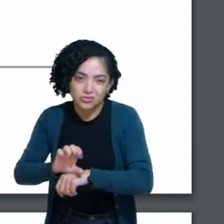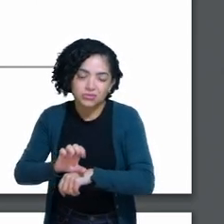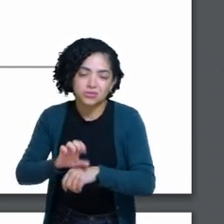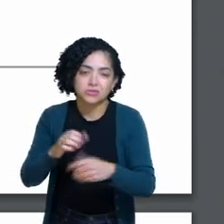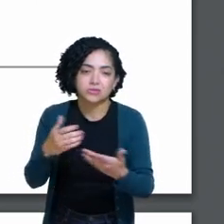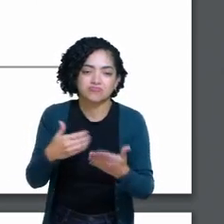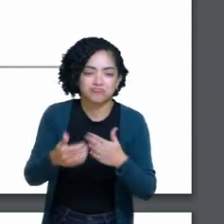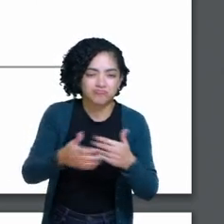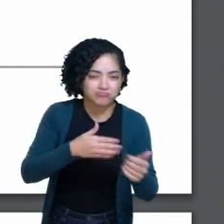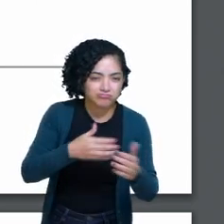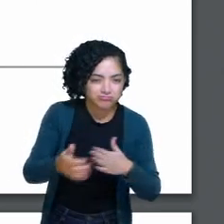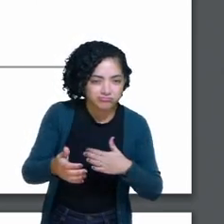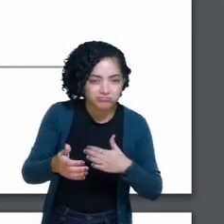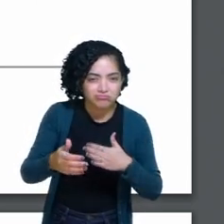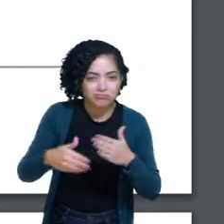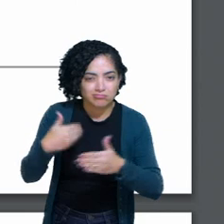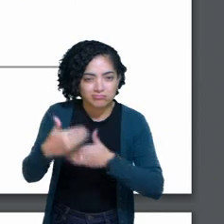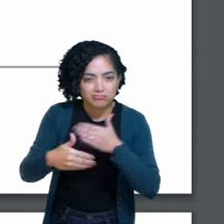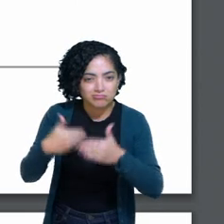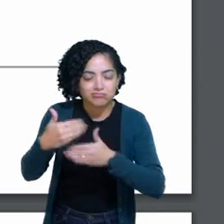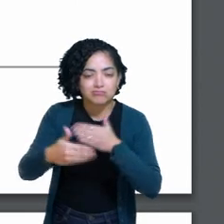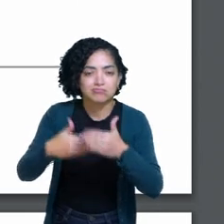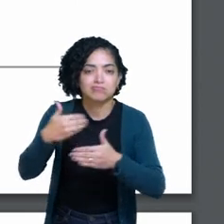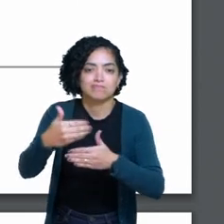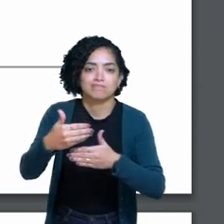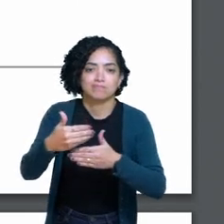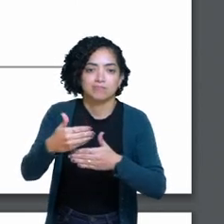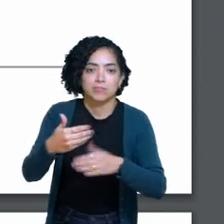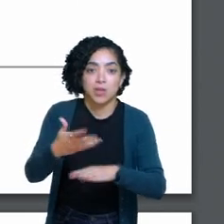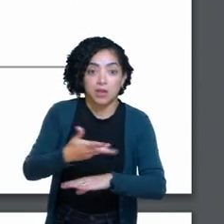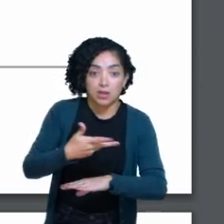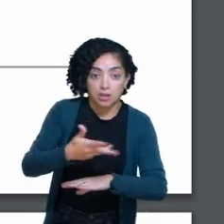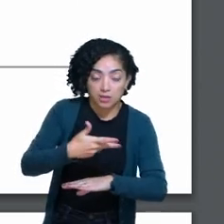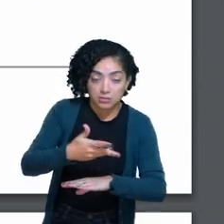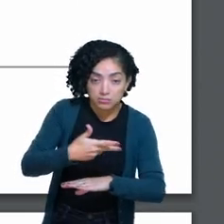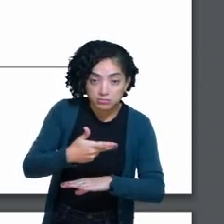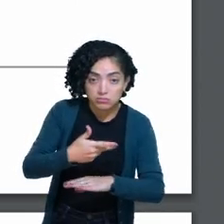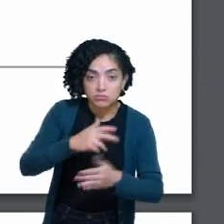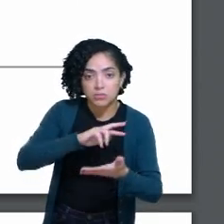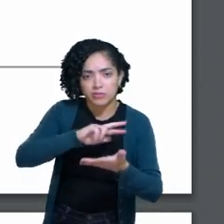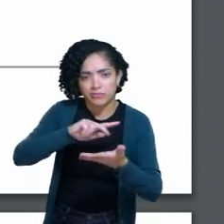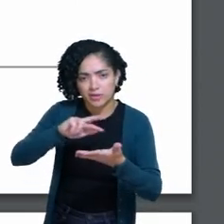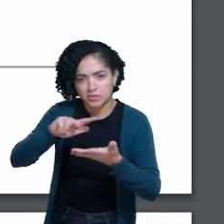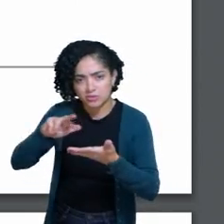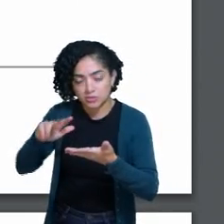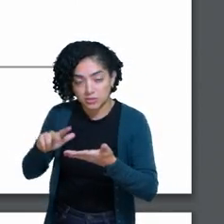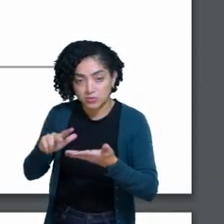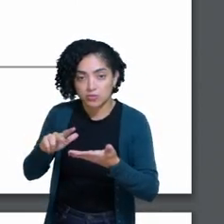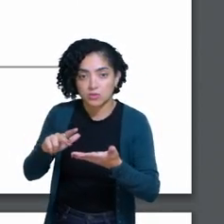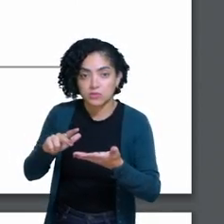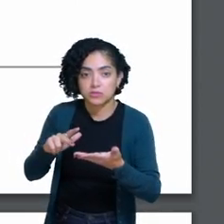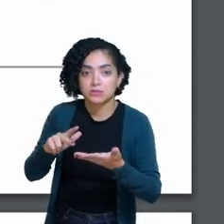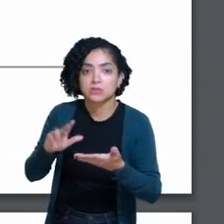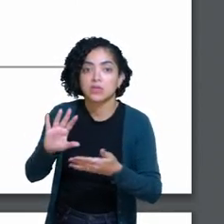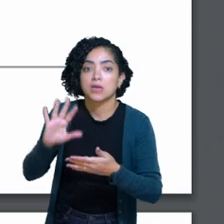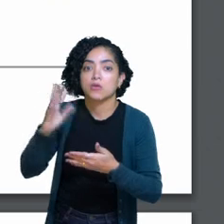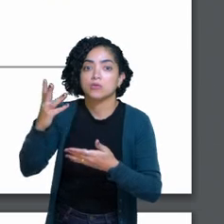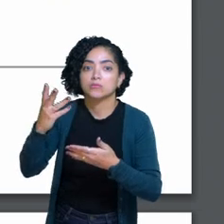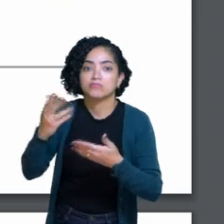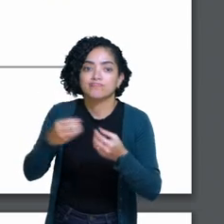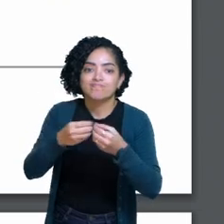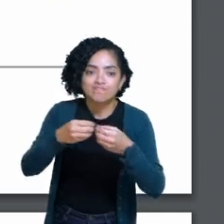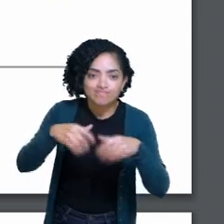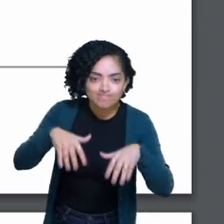processos formativos aligeirados dentre outros elementos tem gerado a precarização da formação